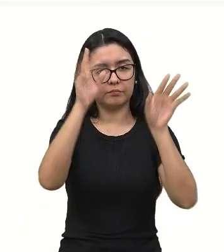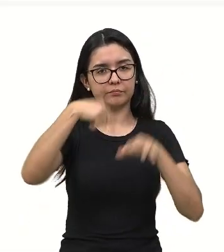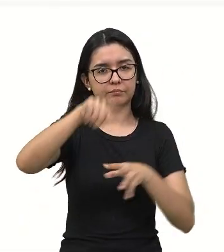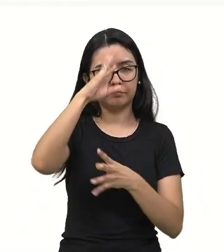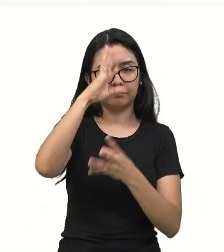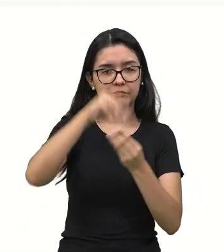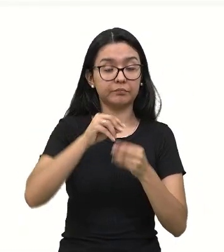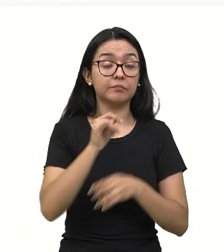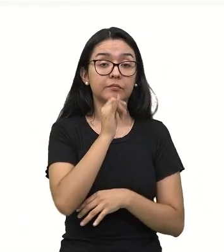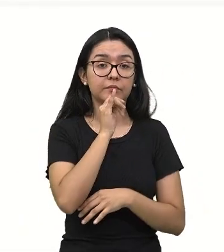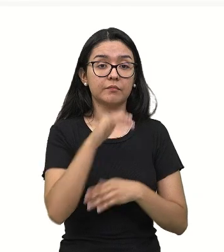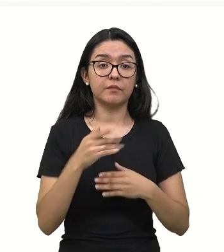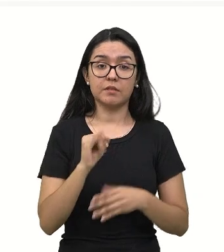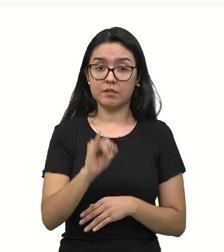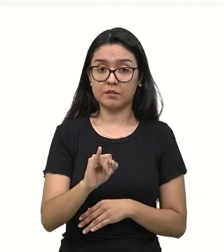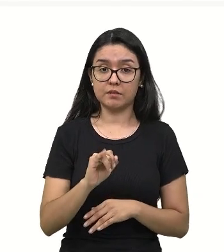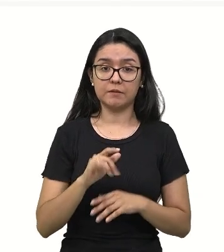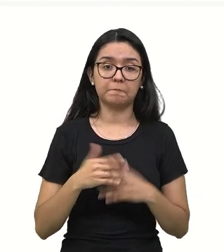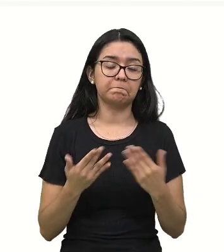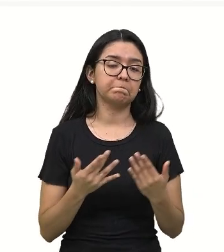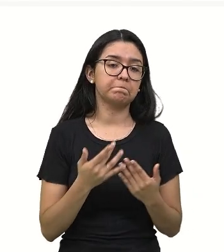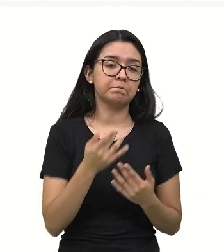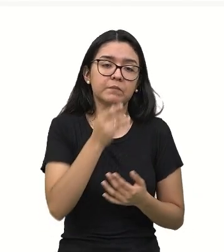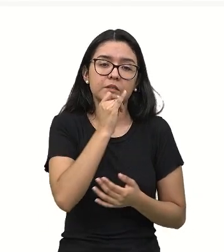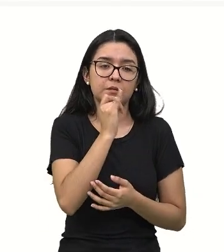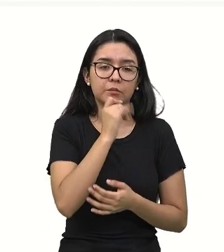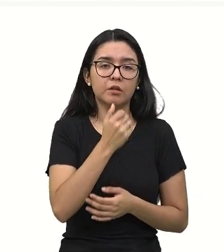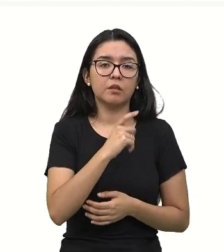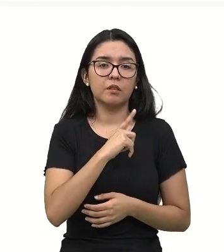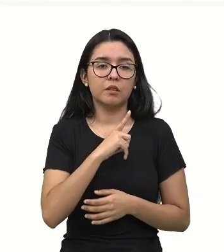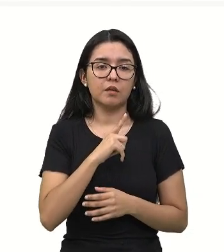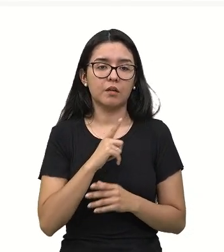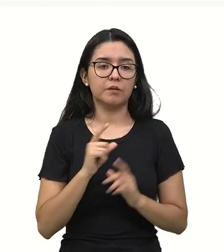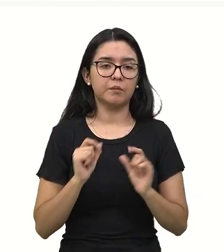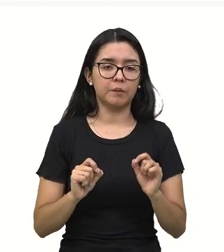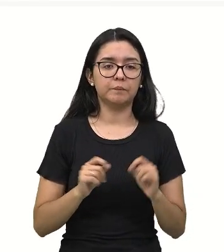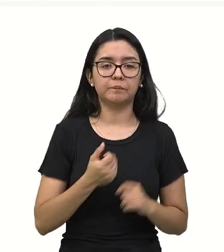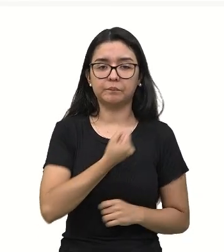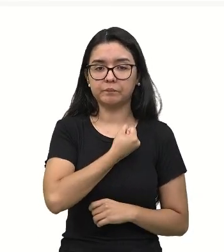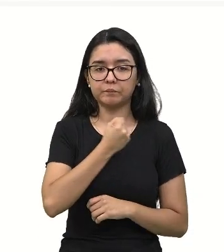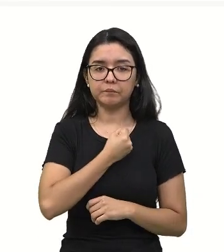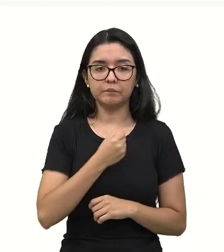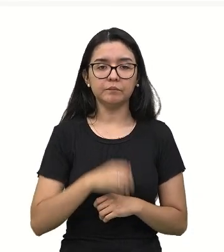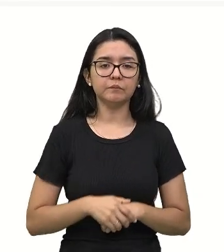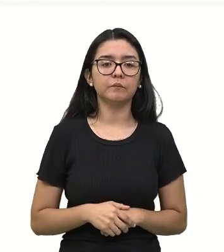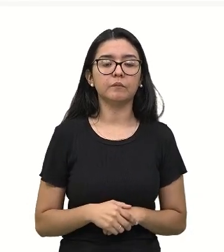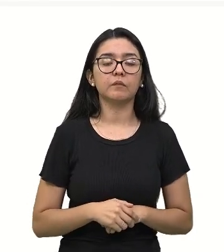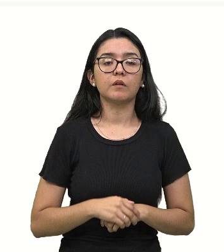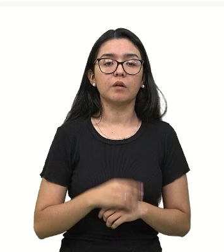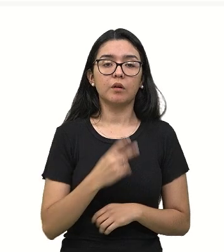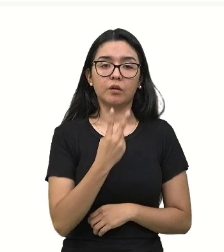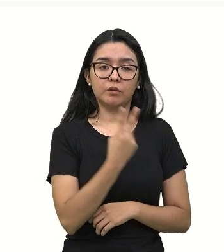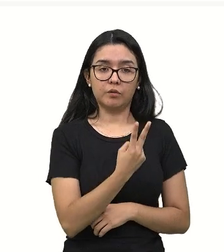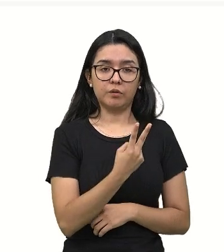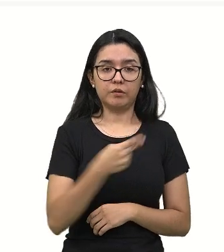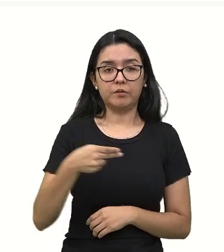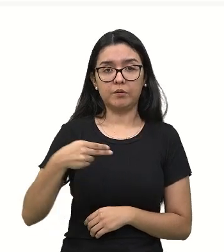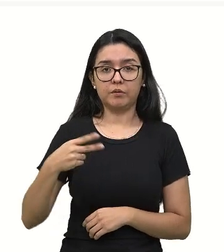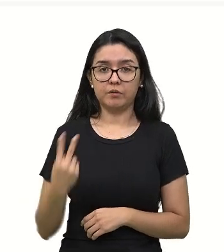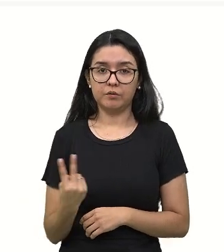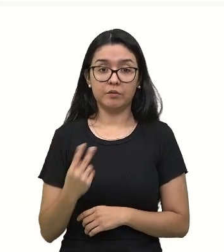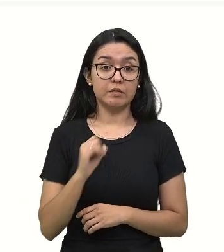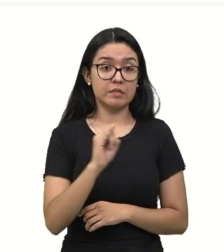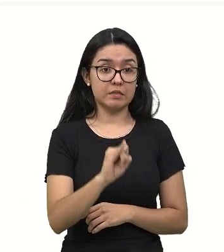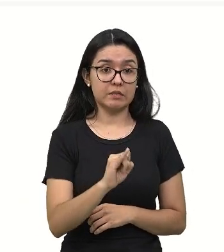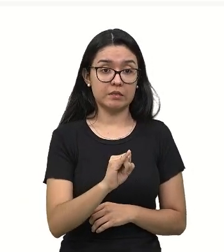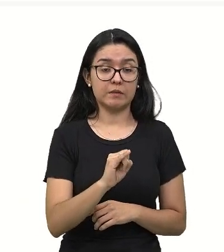pensar aqui, se eu multiplicar o número, imagina que eu tenho aqui uma igualdade, 2 igual a 2. Se eu multiplicar um